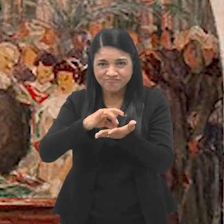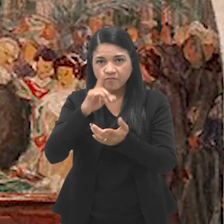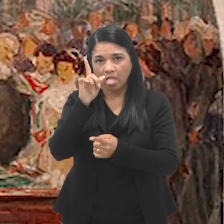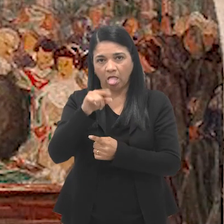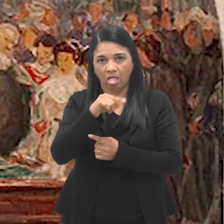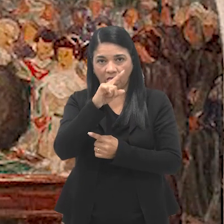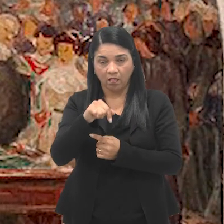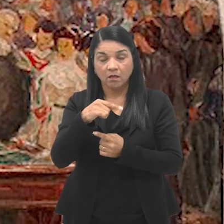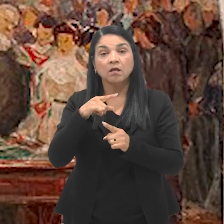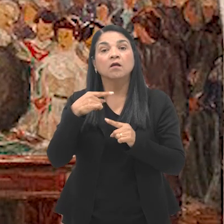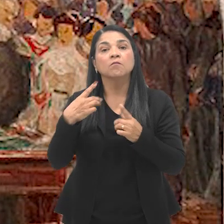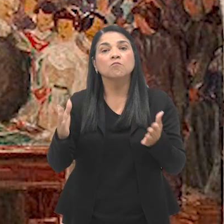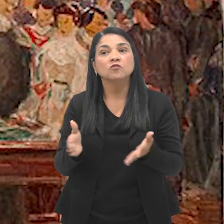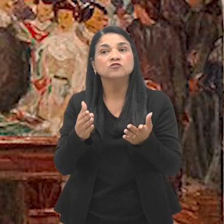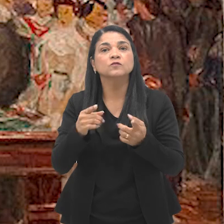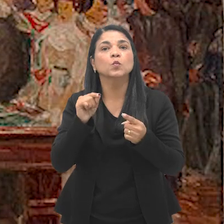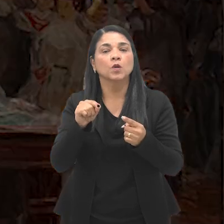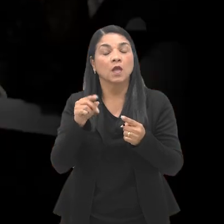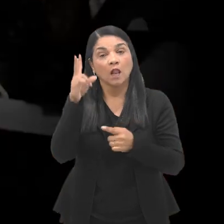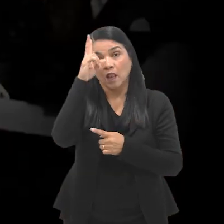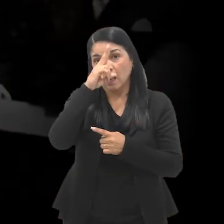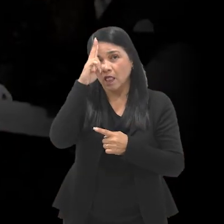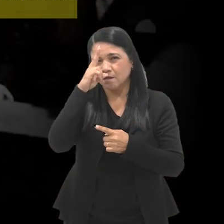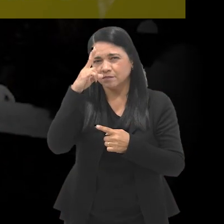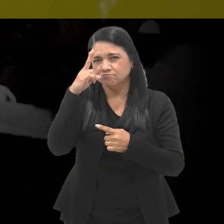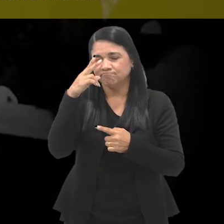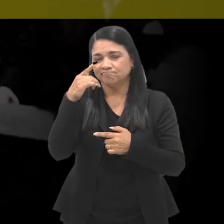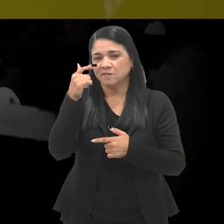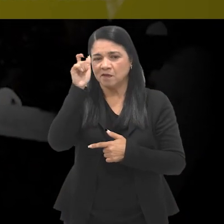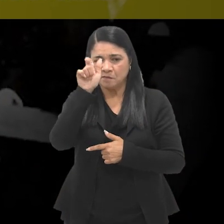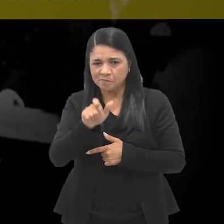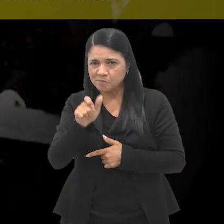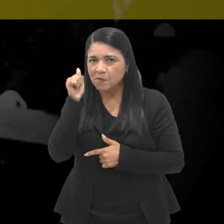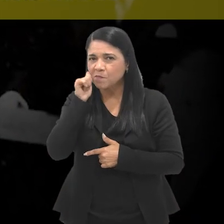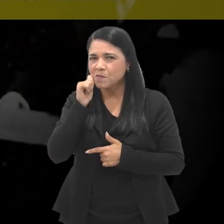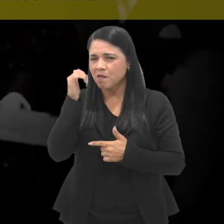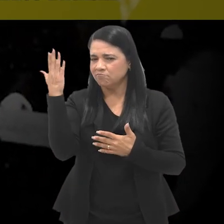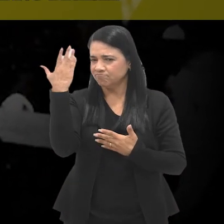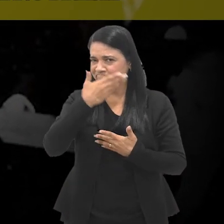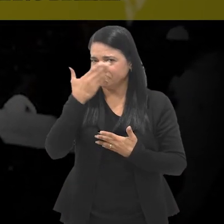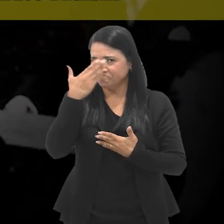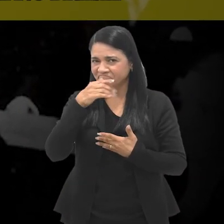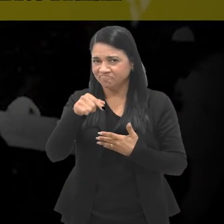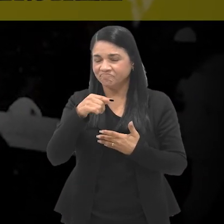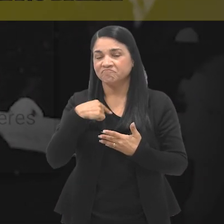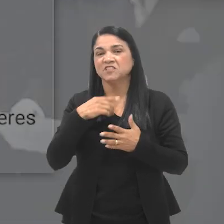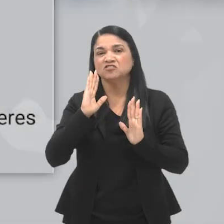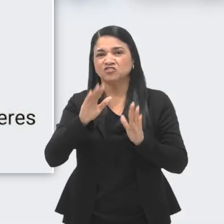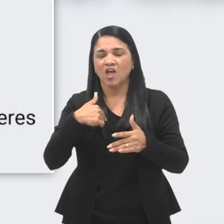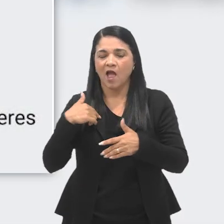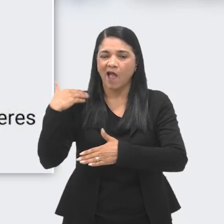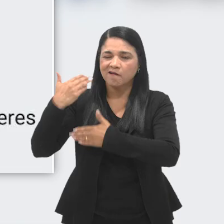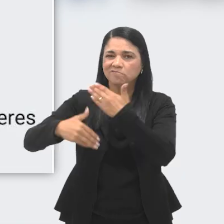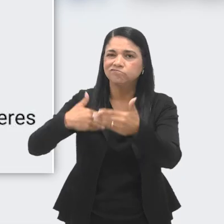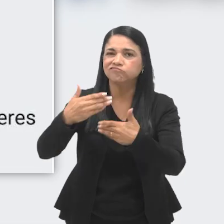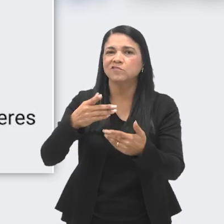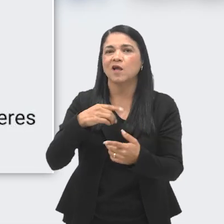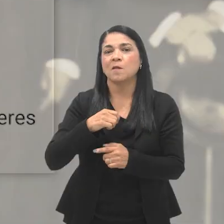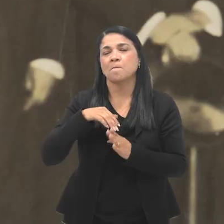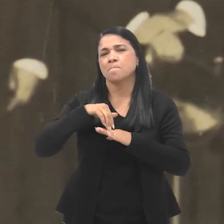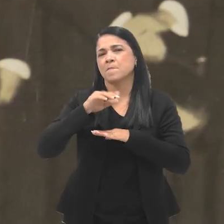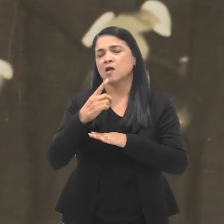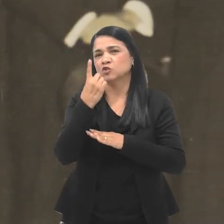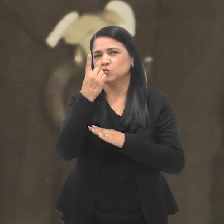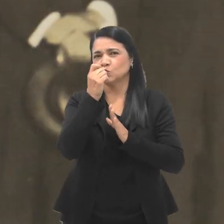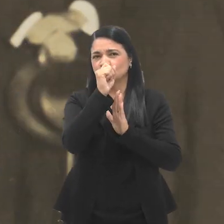A pintura original foi rejeitada. A motivação nos lembra que a invisibilidade feminina, ainda em pauta,